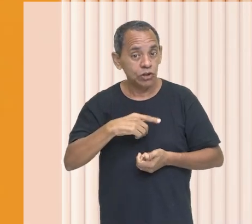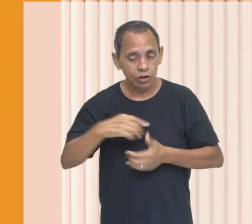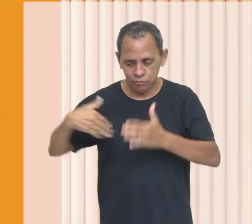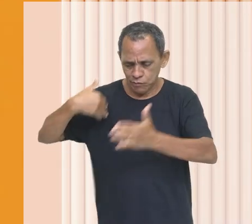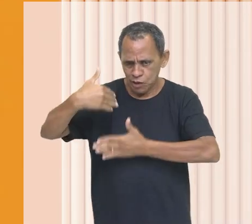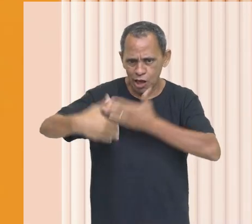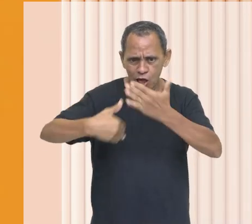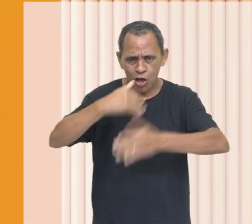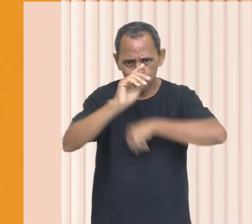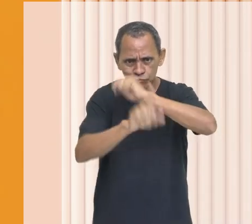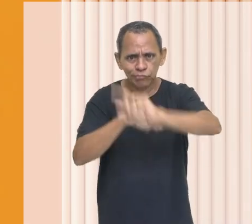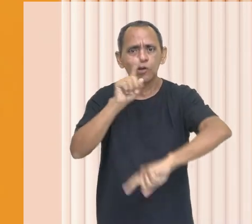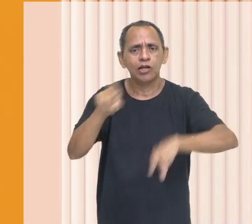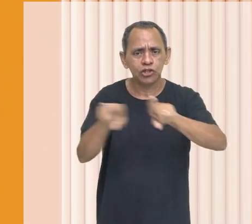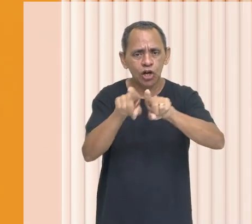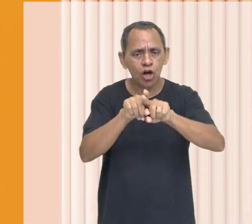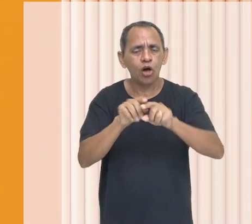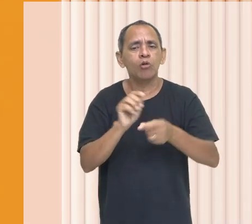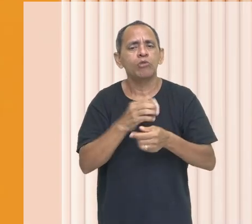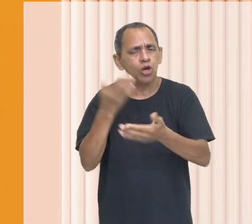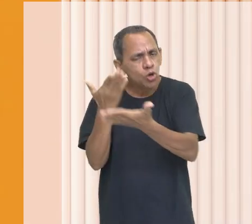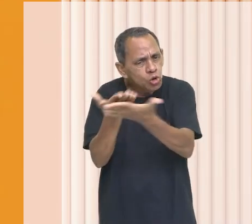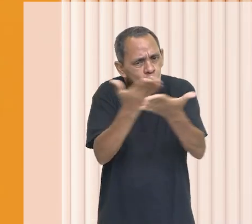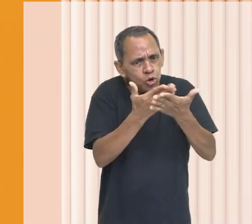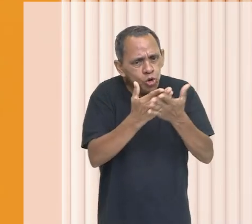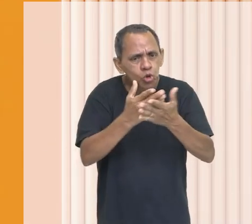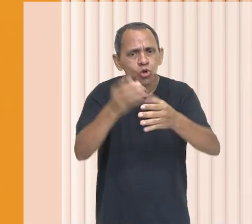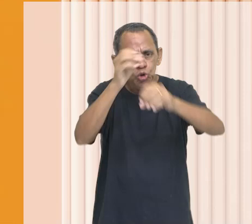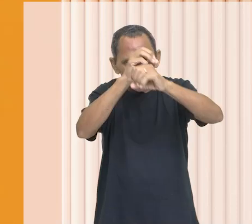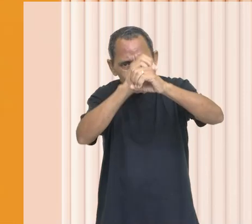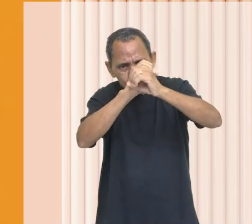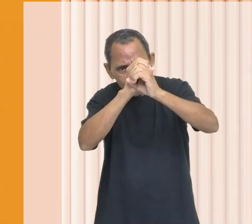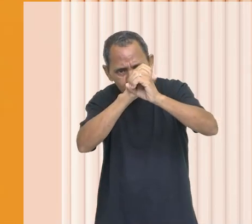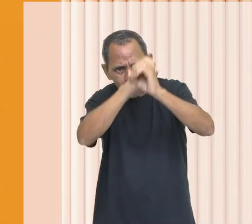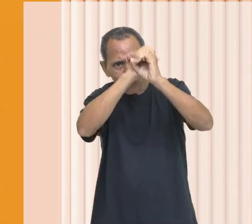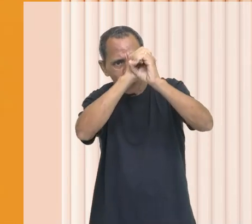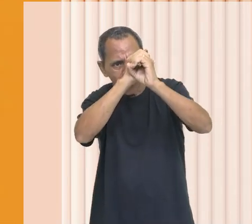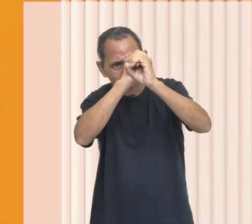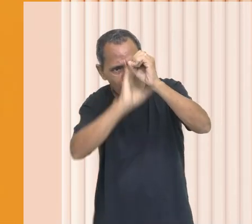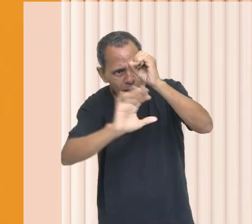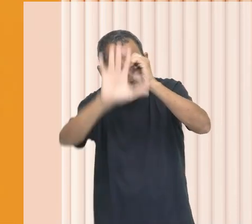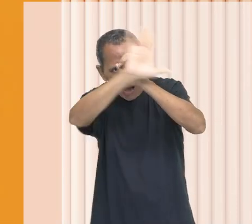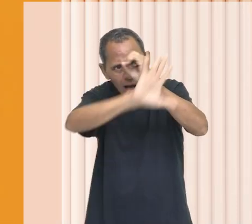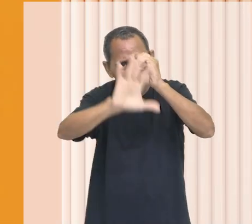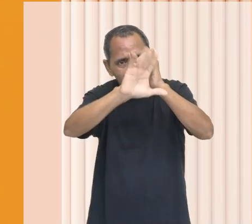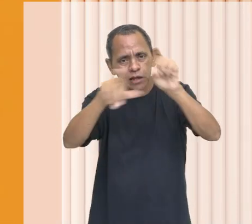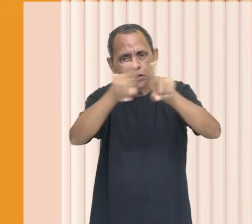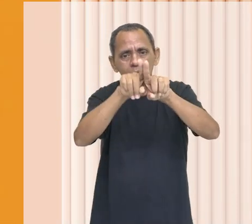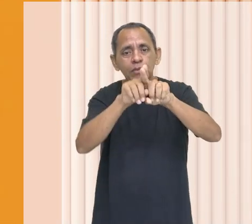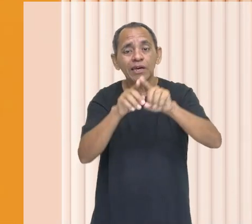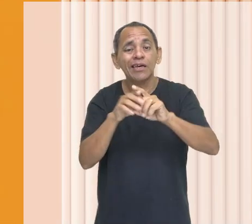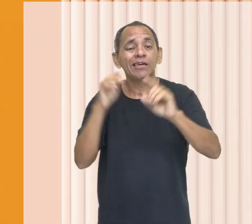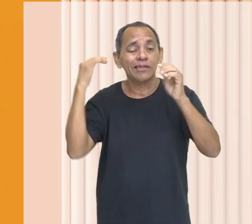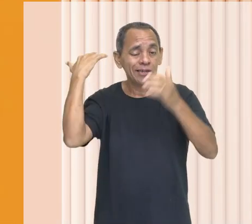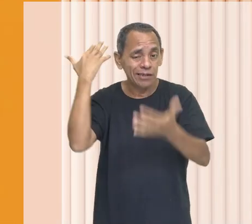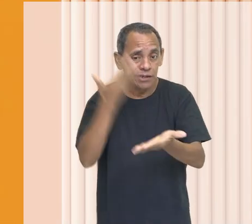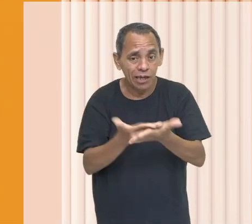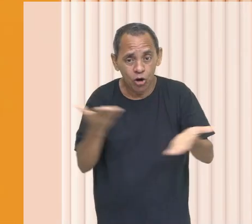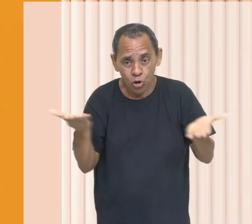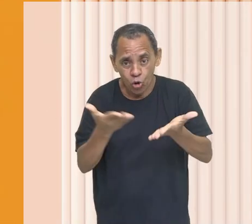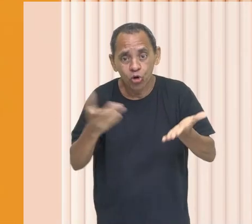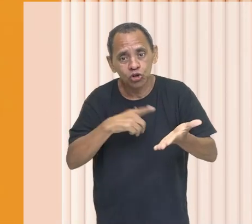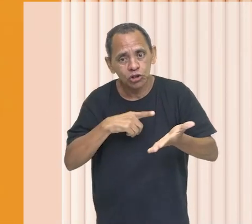né, nos estudos de astronomia e que até hoje geram muitas